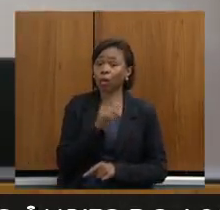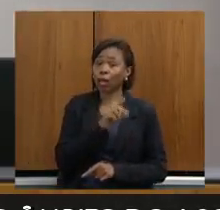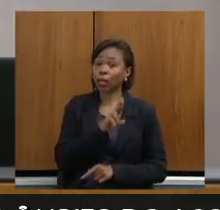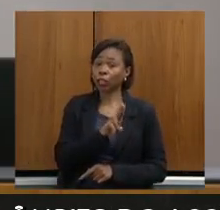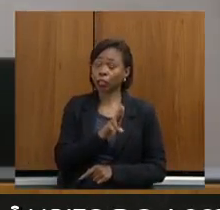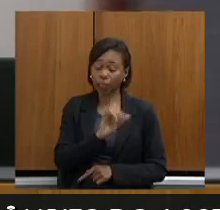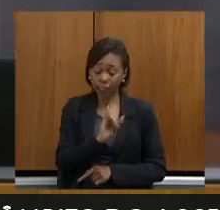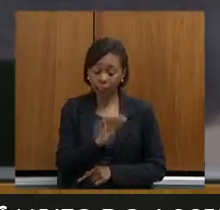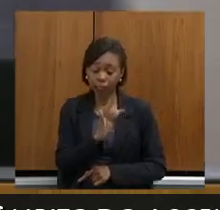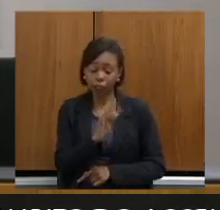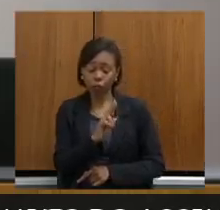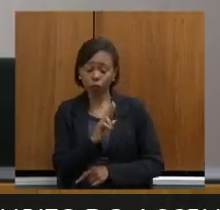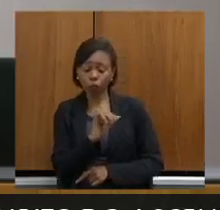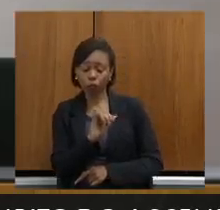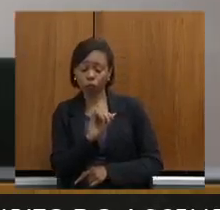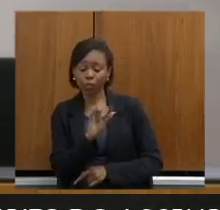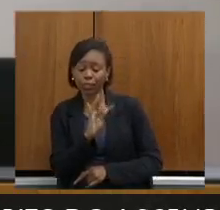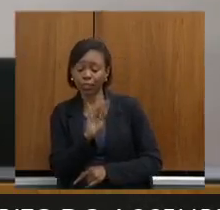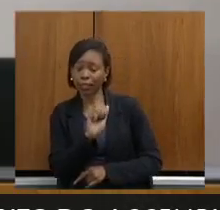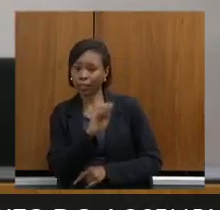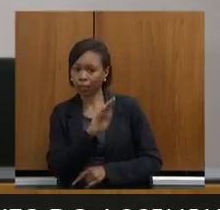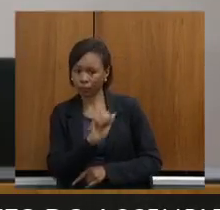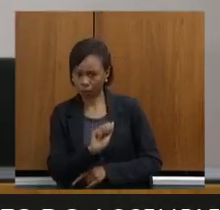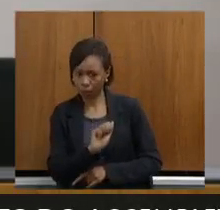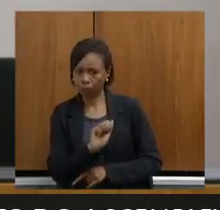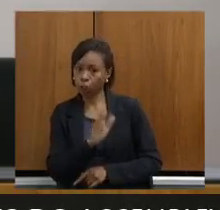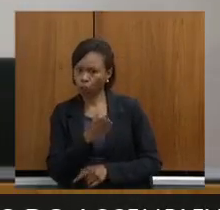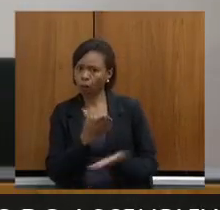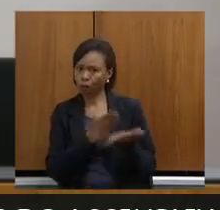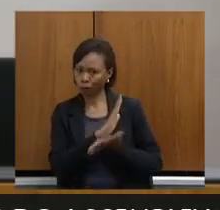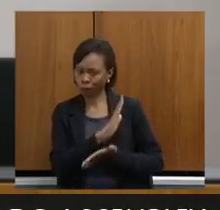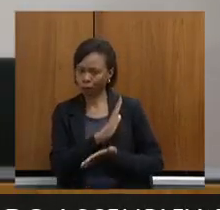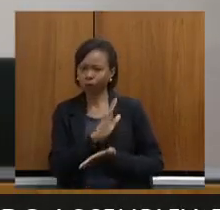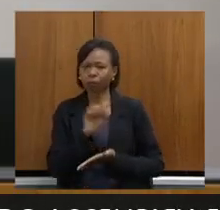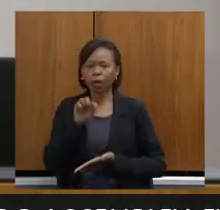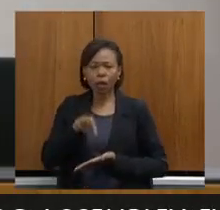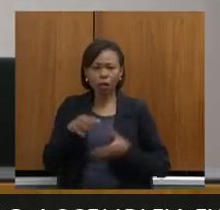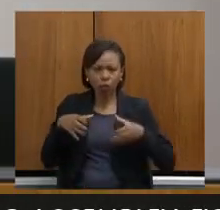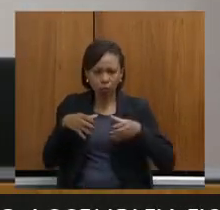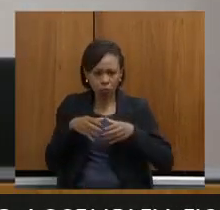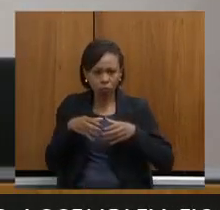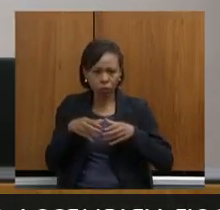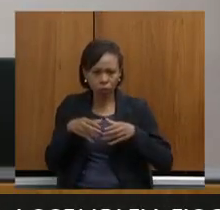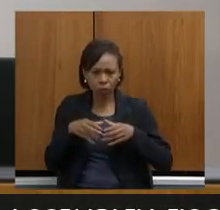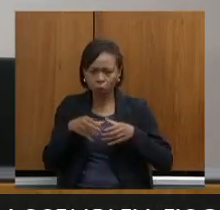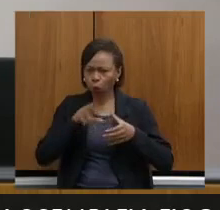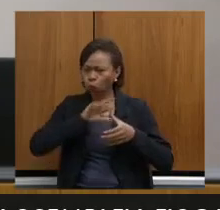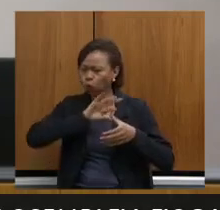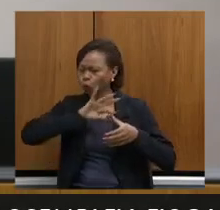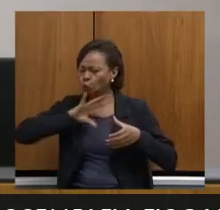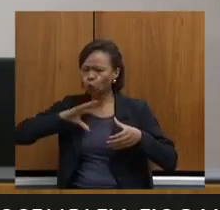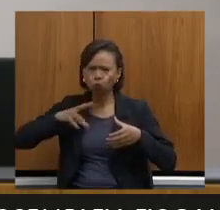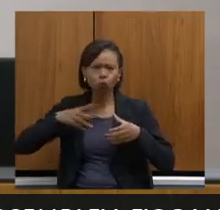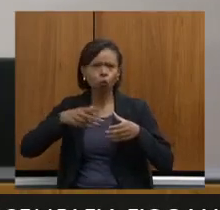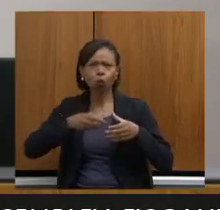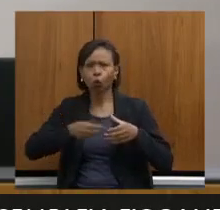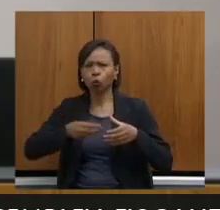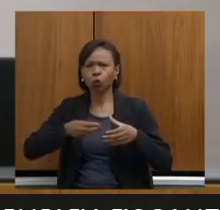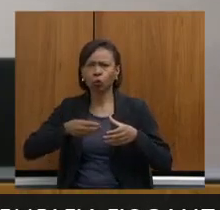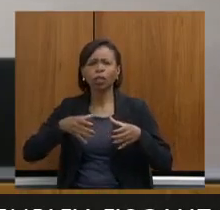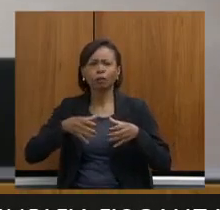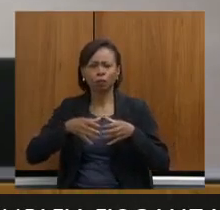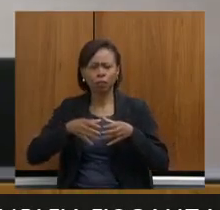tão que nós estamos fazendo essa comissão sem exceção todos aqui que aqui pertence essa condição